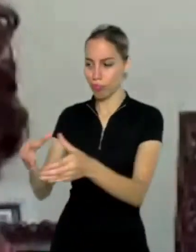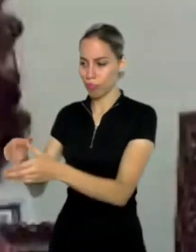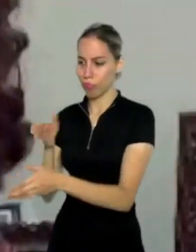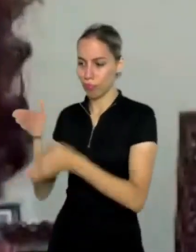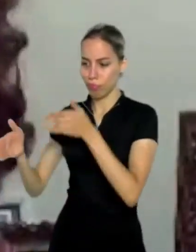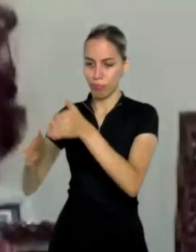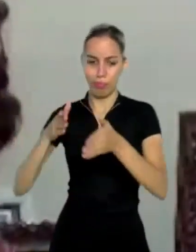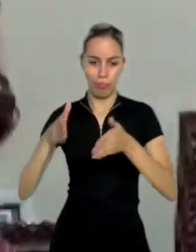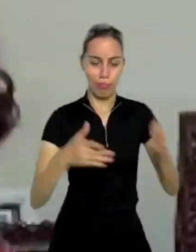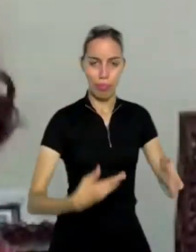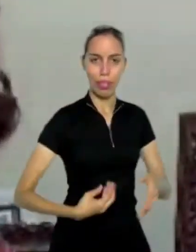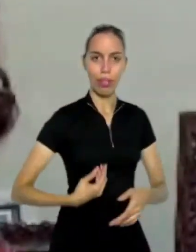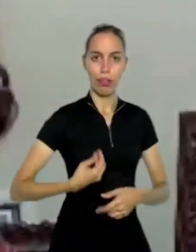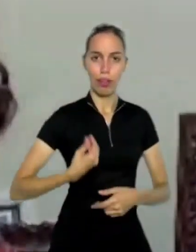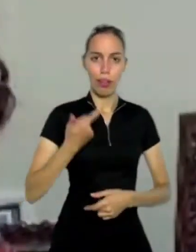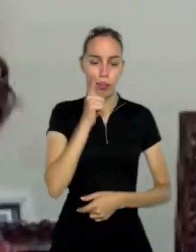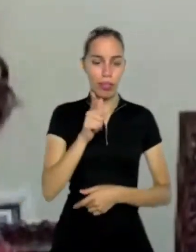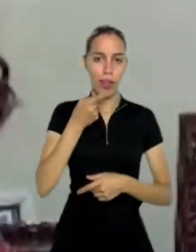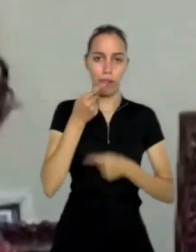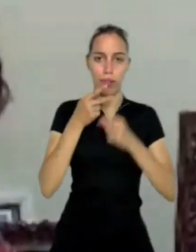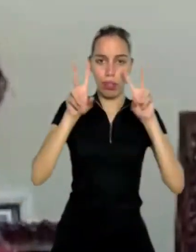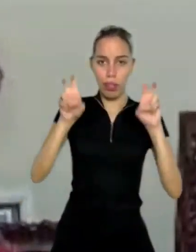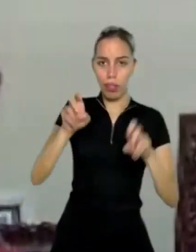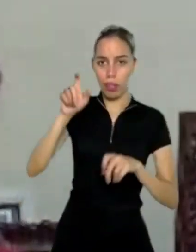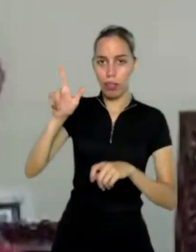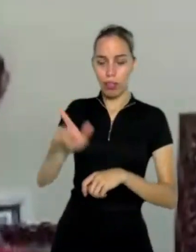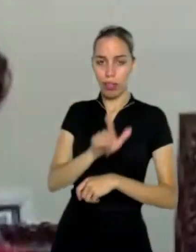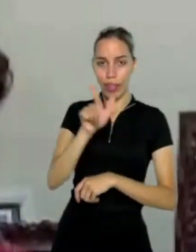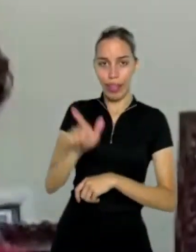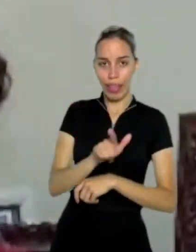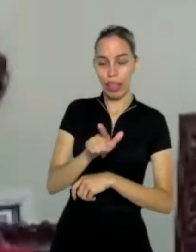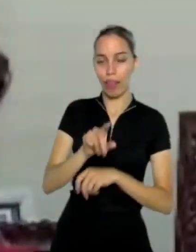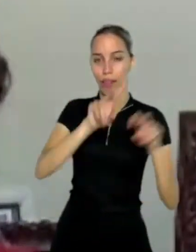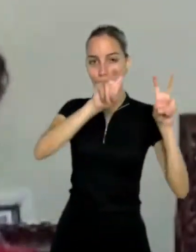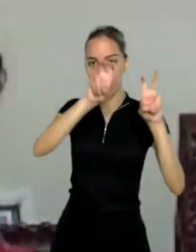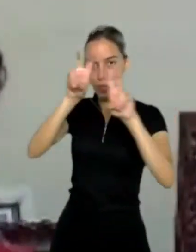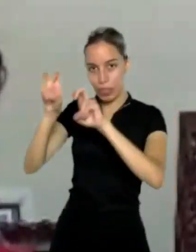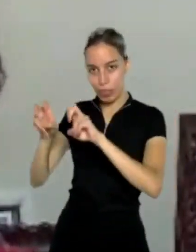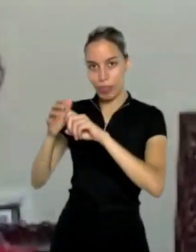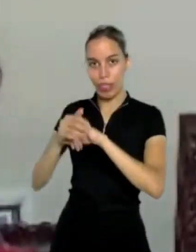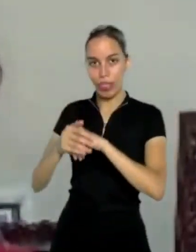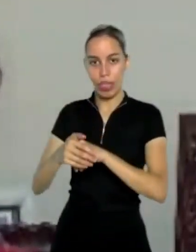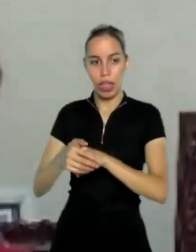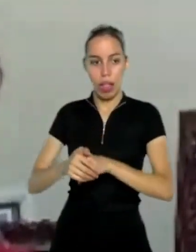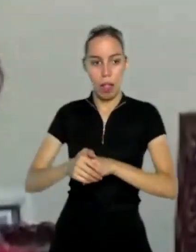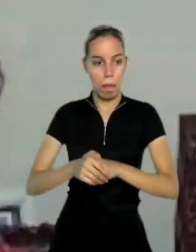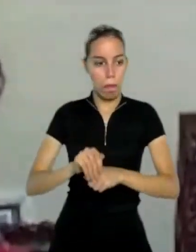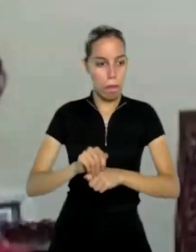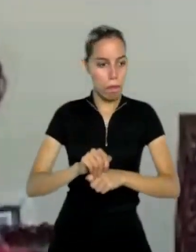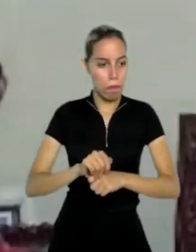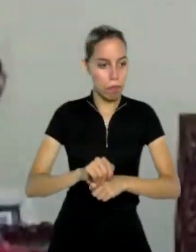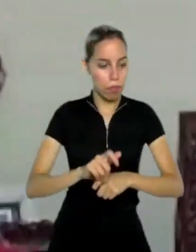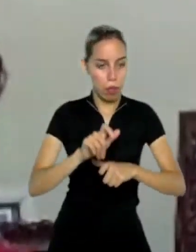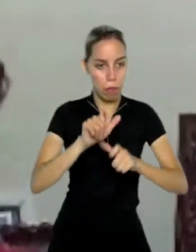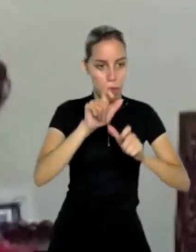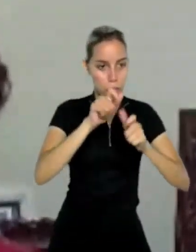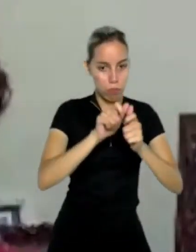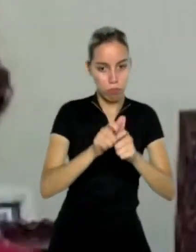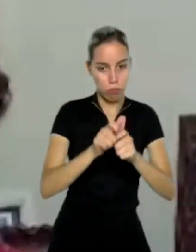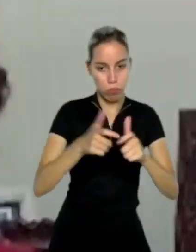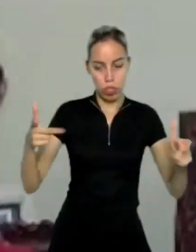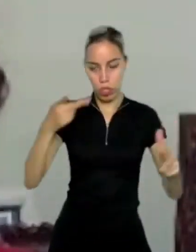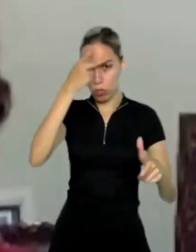literatura né, levar esse assunto e essa temática para o maior número de pessoas possível, né? Que eu acho que a gente tem